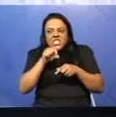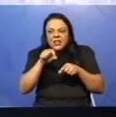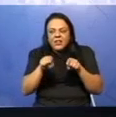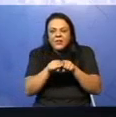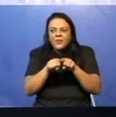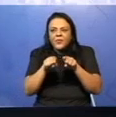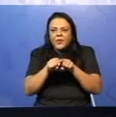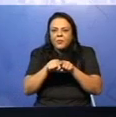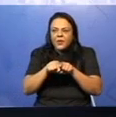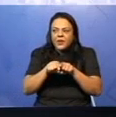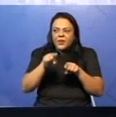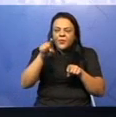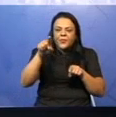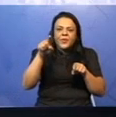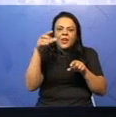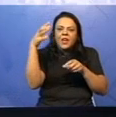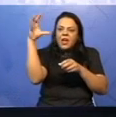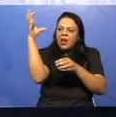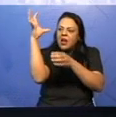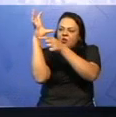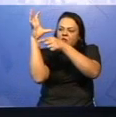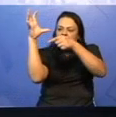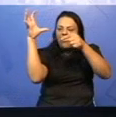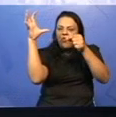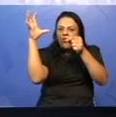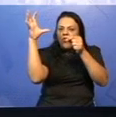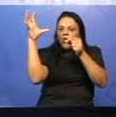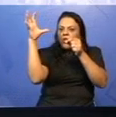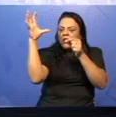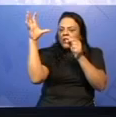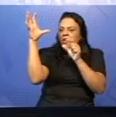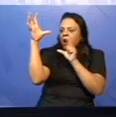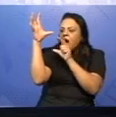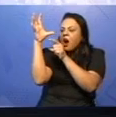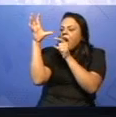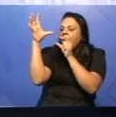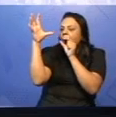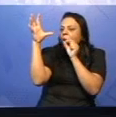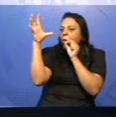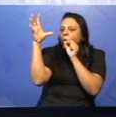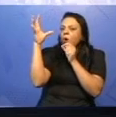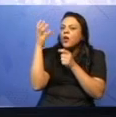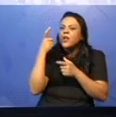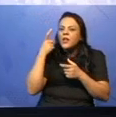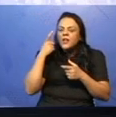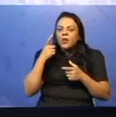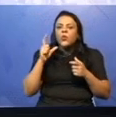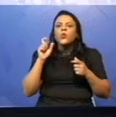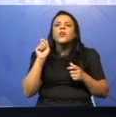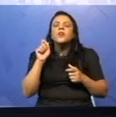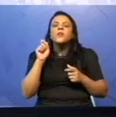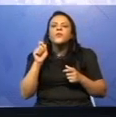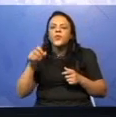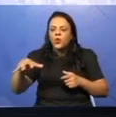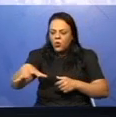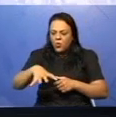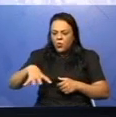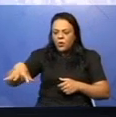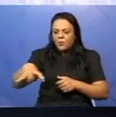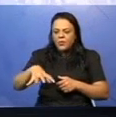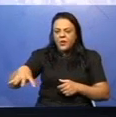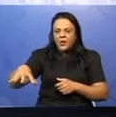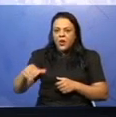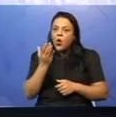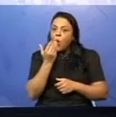para ambientes que tinham folhas. Então, o que dá para concluir nisso? O meio ambiente, o tipo de alimento disponível